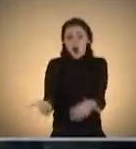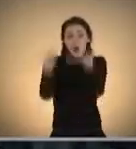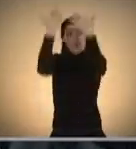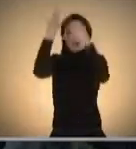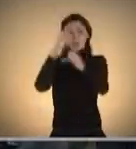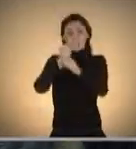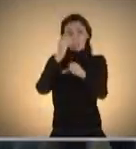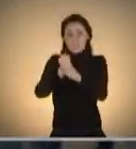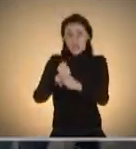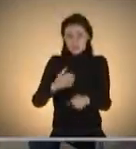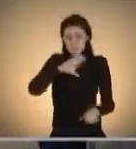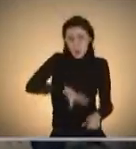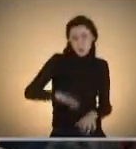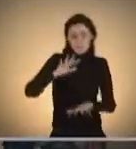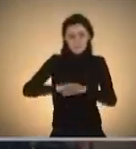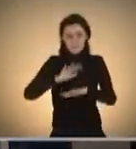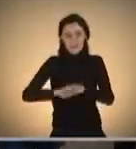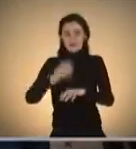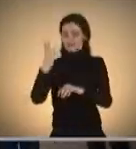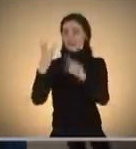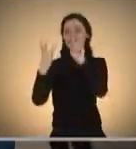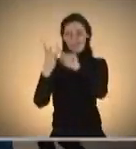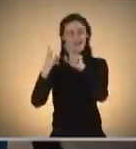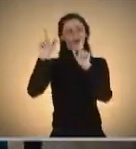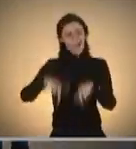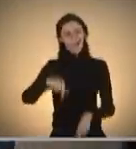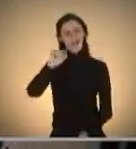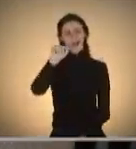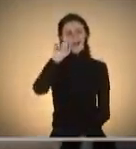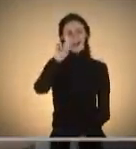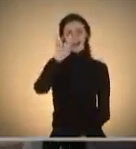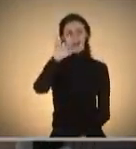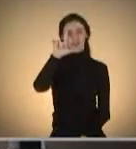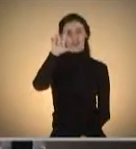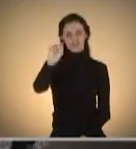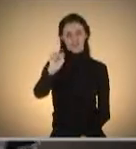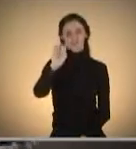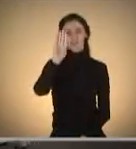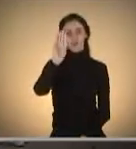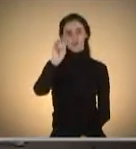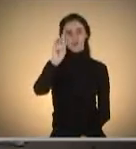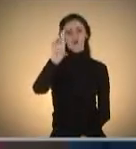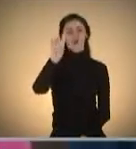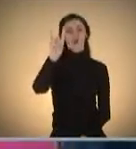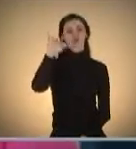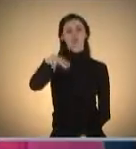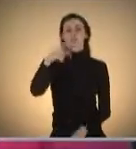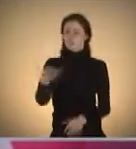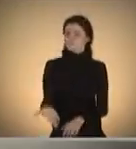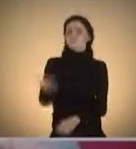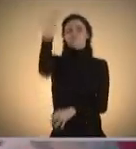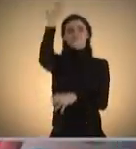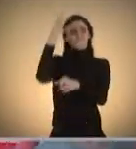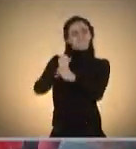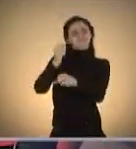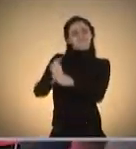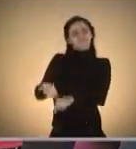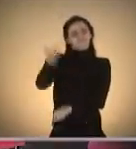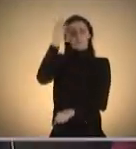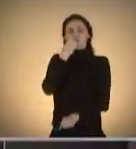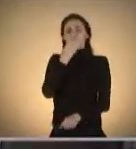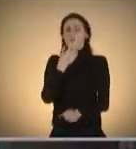e matemática, e o Colégio de Lisbordim está entre essas 3 escolas. E a gente acredita que